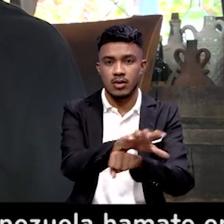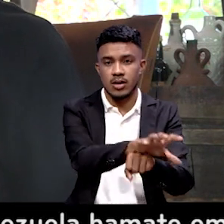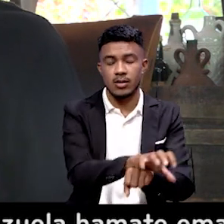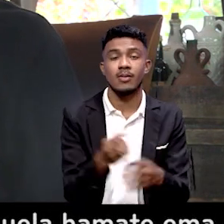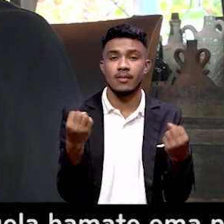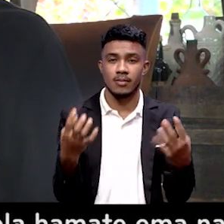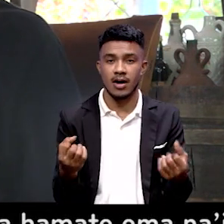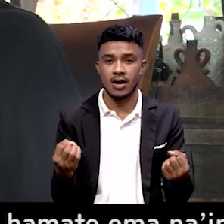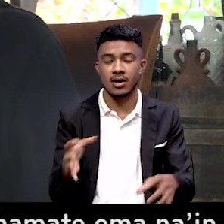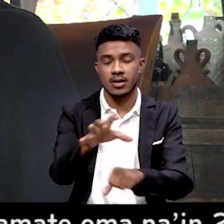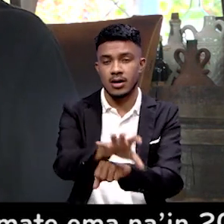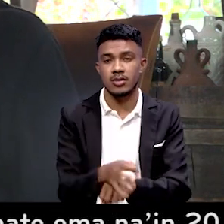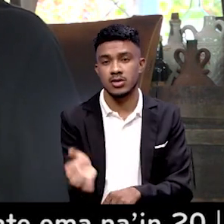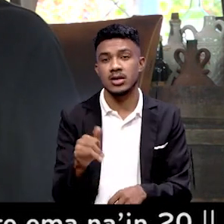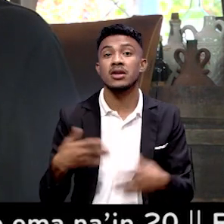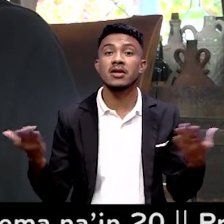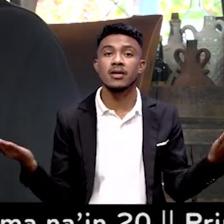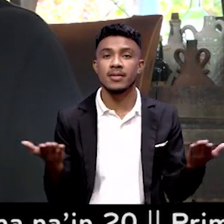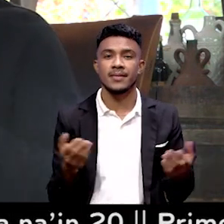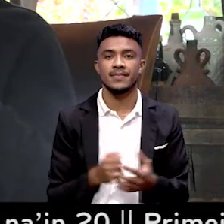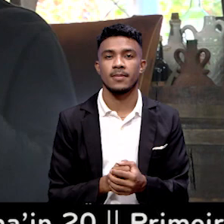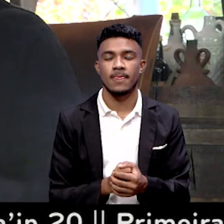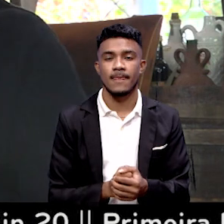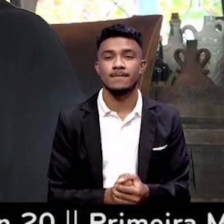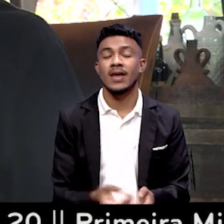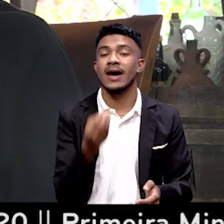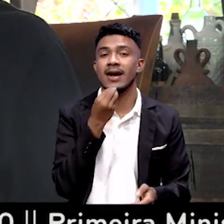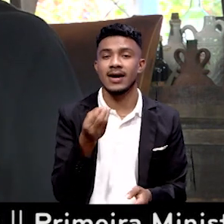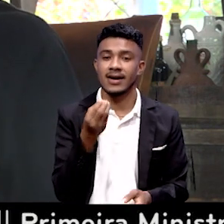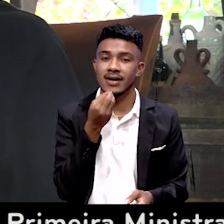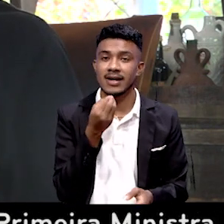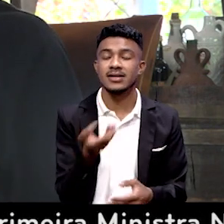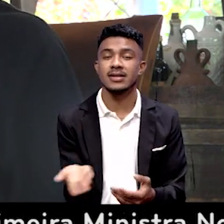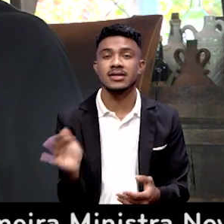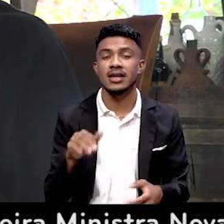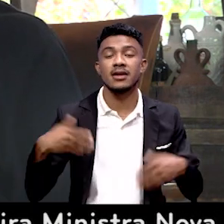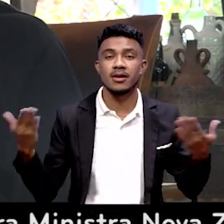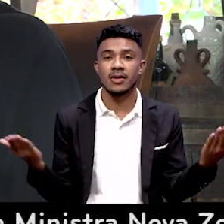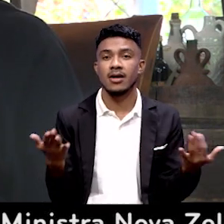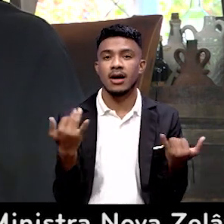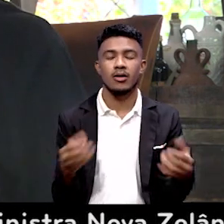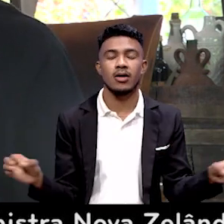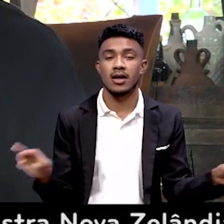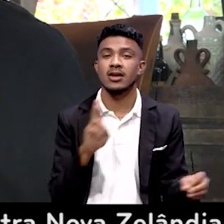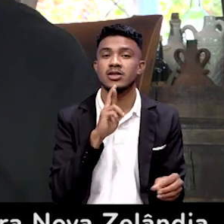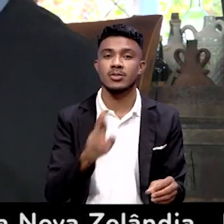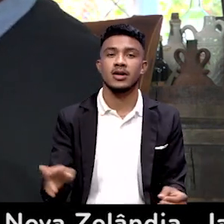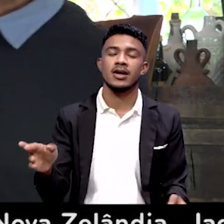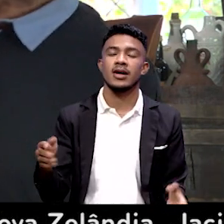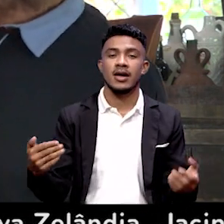atos, trator Sirnei na vez, produção alimentar na vez. Estou agora lá resolver. Não é